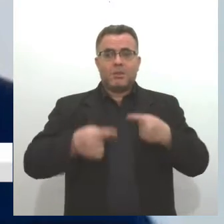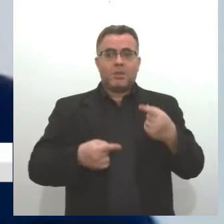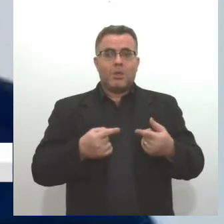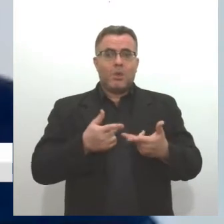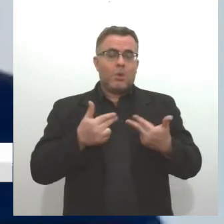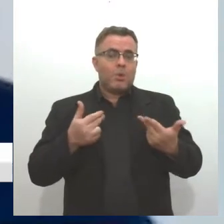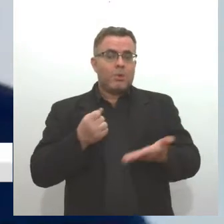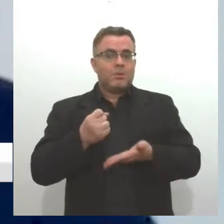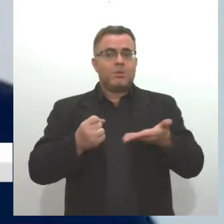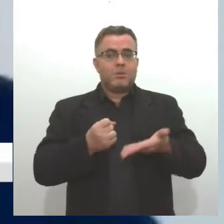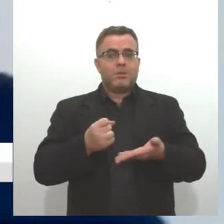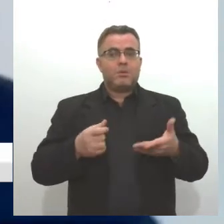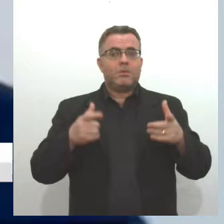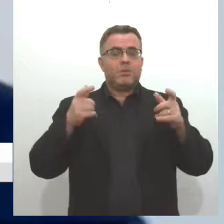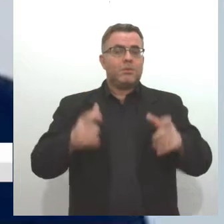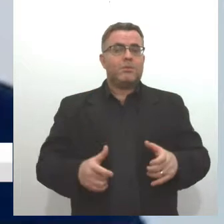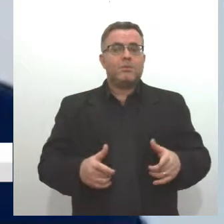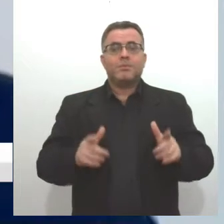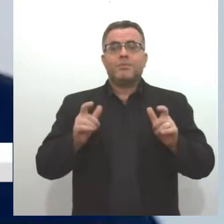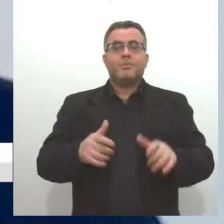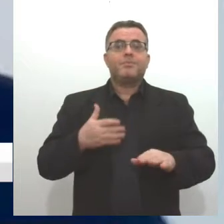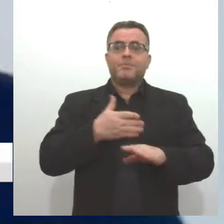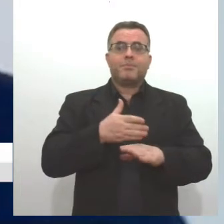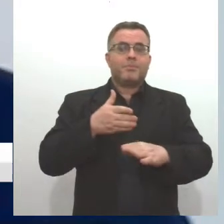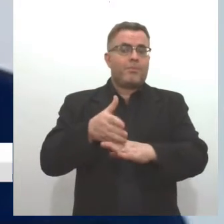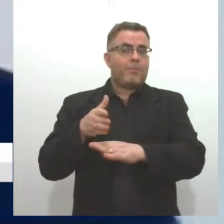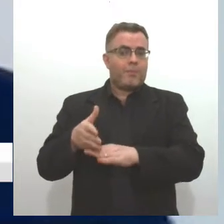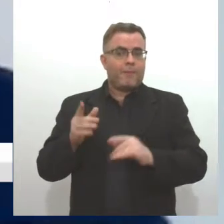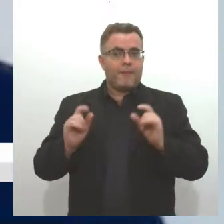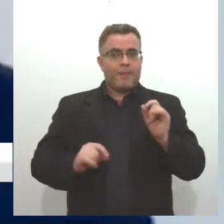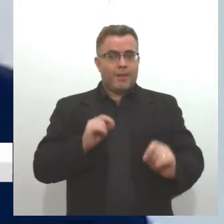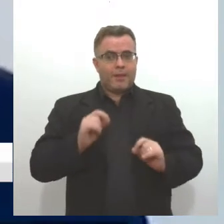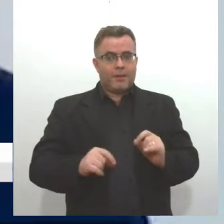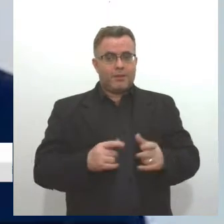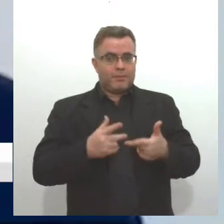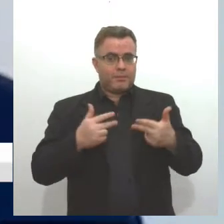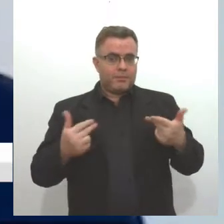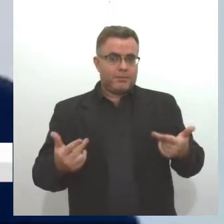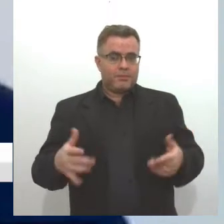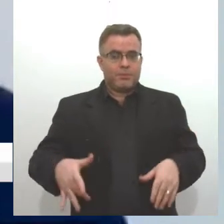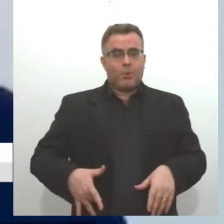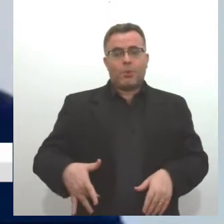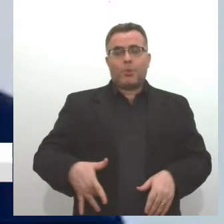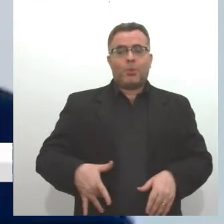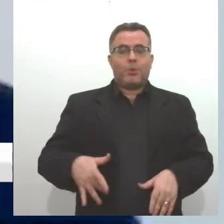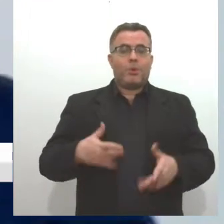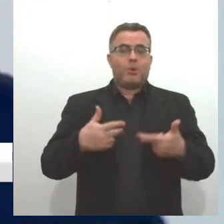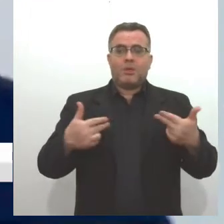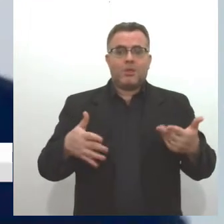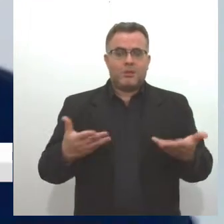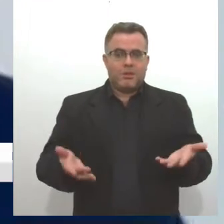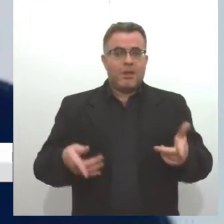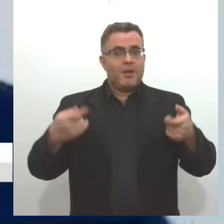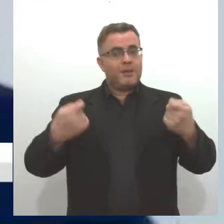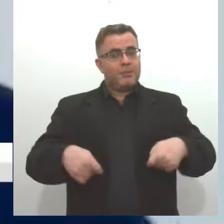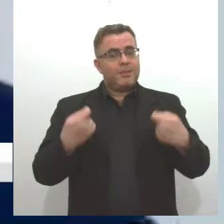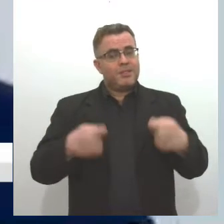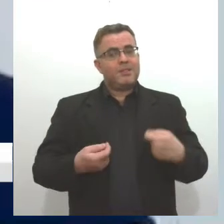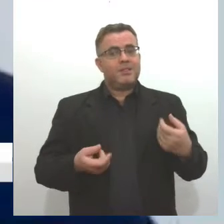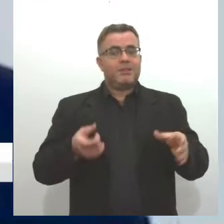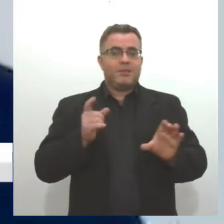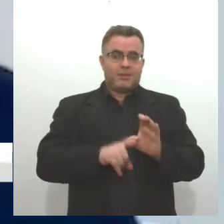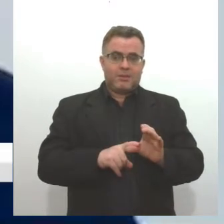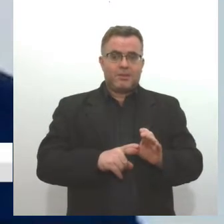como, aonde nós vamos fazer as nossas necessidades fisiológicas. Então, a gente ainda padece muito da